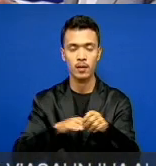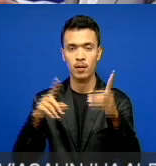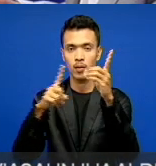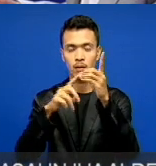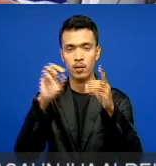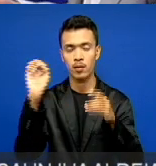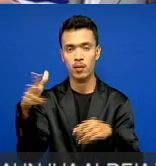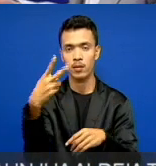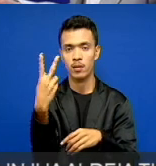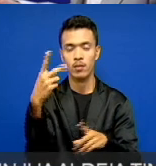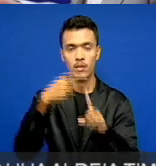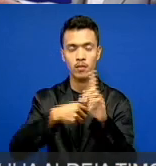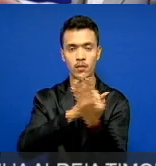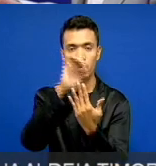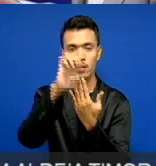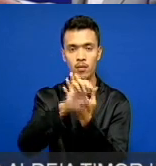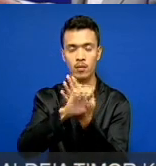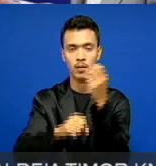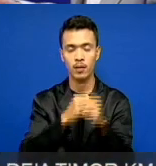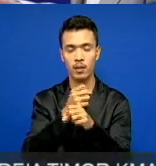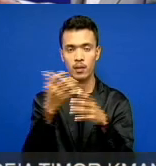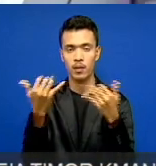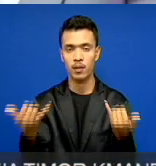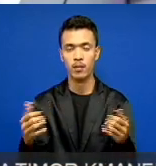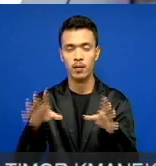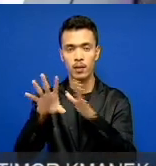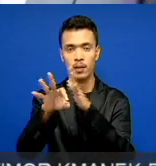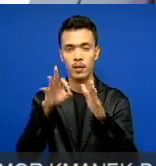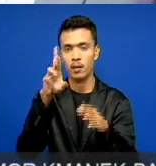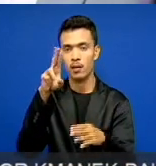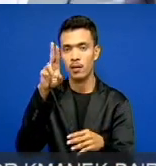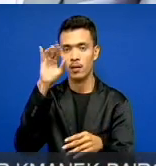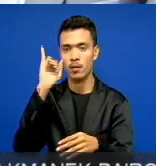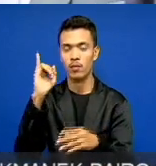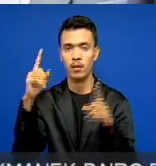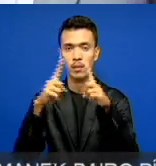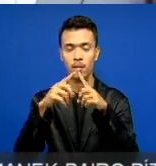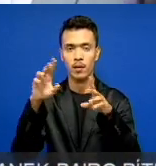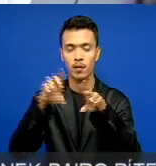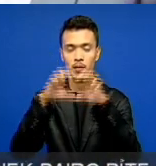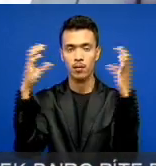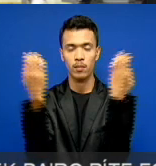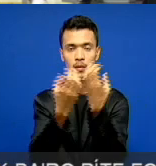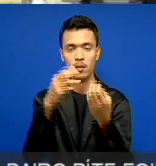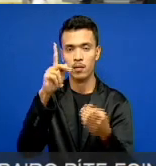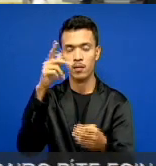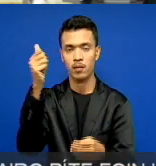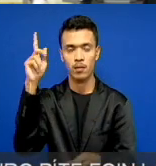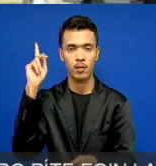Fulanzulho Tinangné, reunião com o Conselho Ministro, propõe Rui Pereira dos Santos ba Comissário Comissão